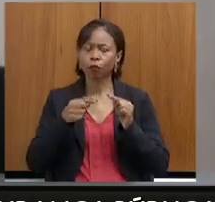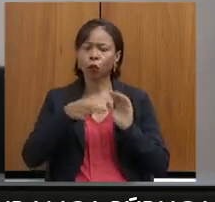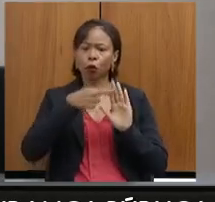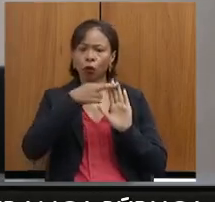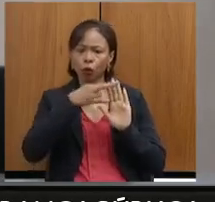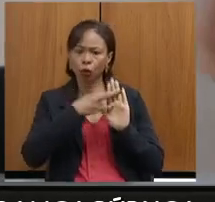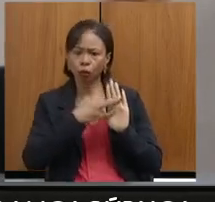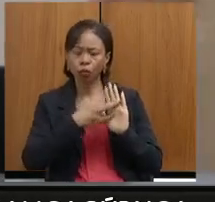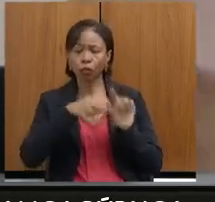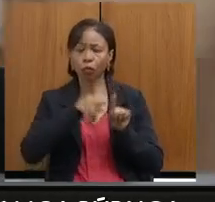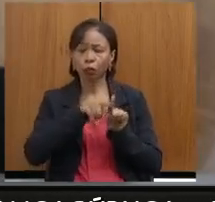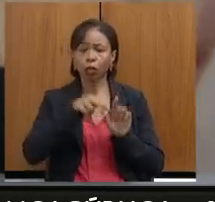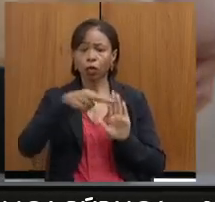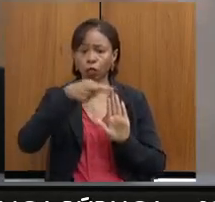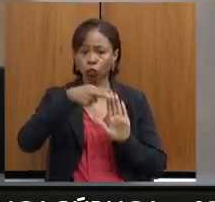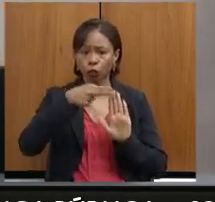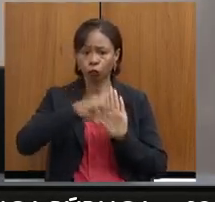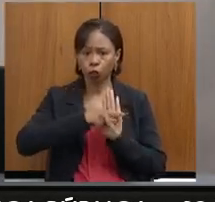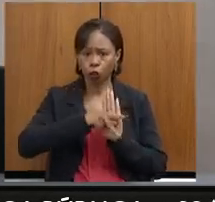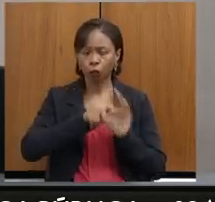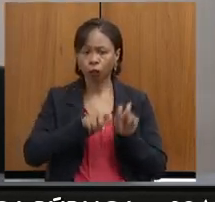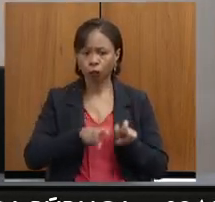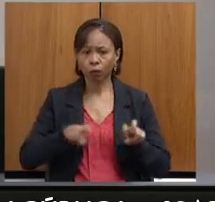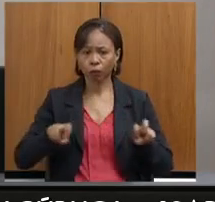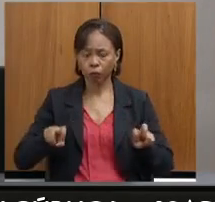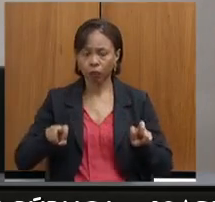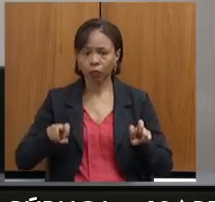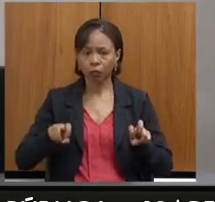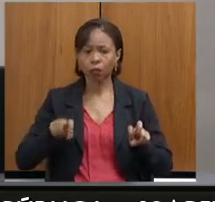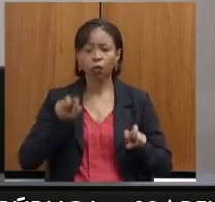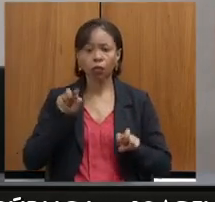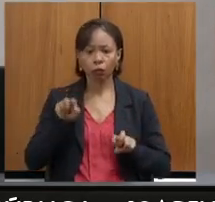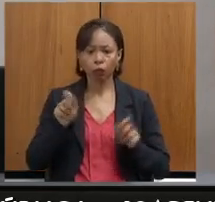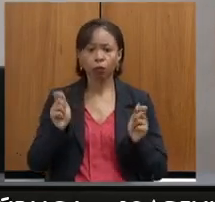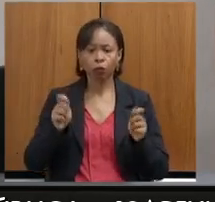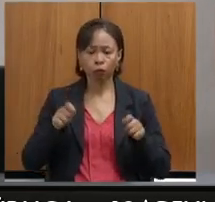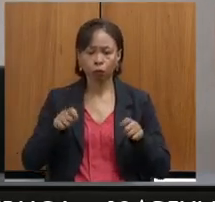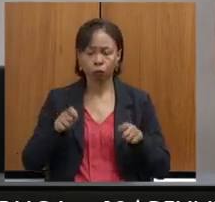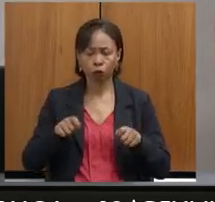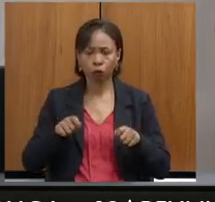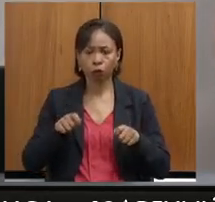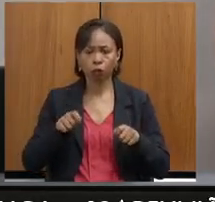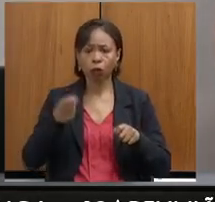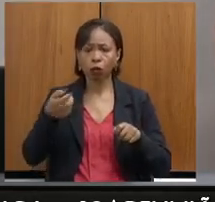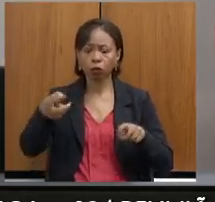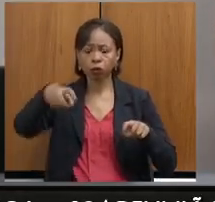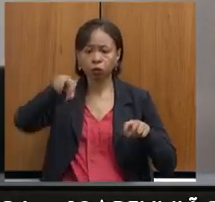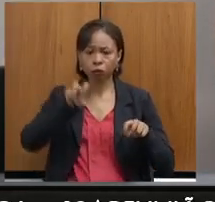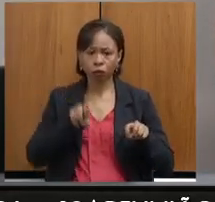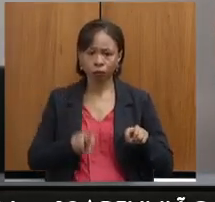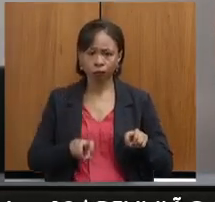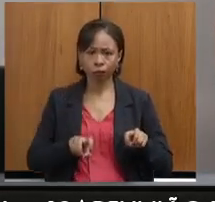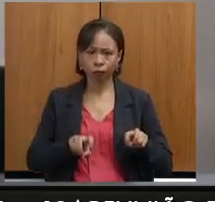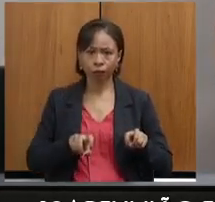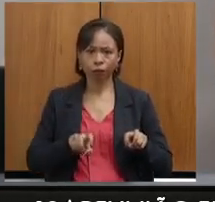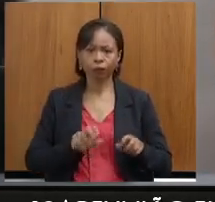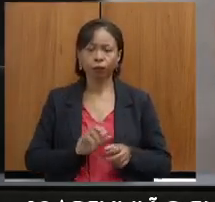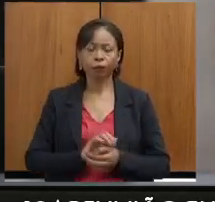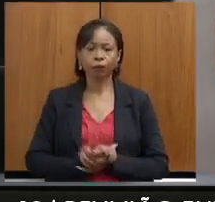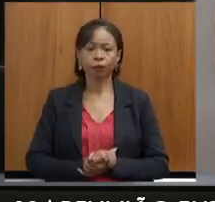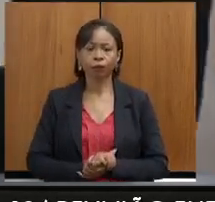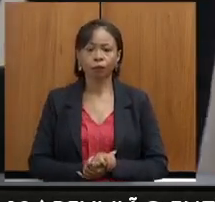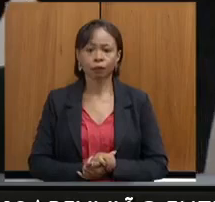Regimento como a resolução interna da mesa para que possa também ocupar o lugar à mesa dos